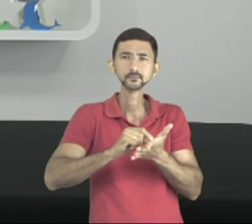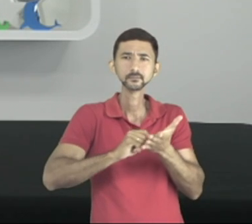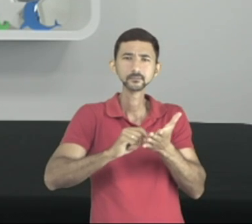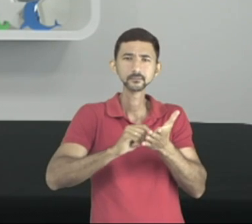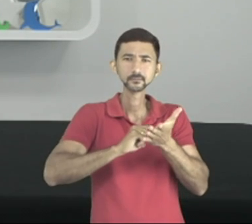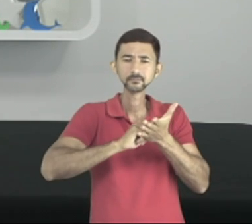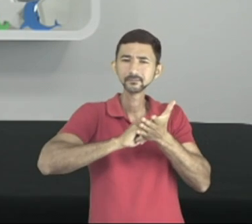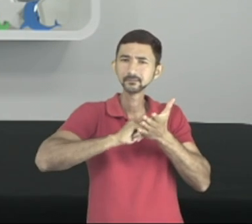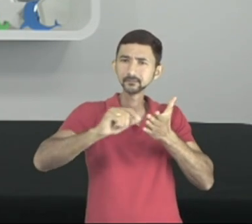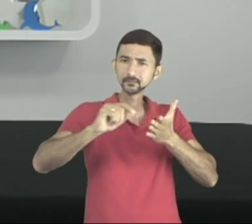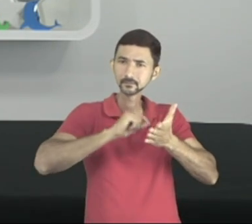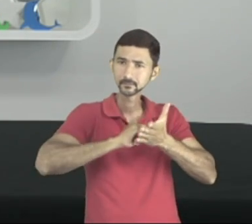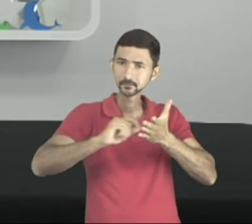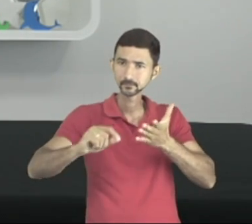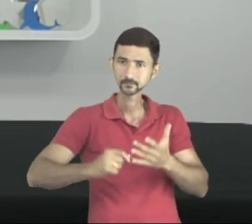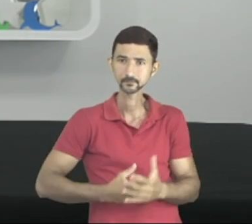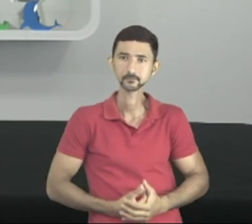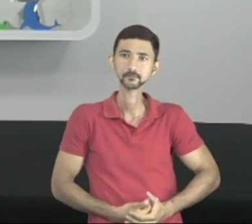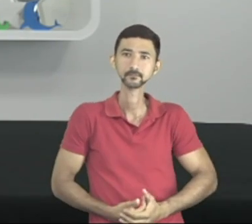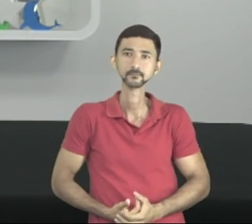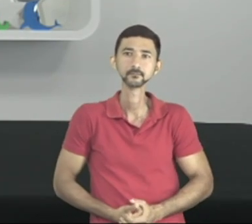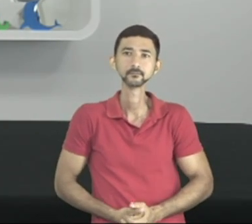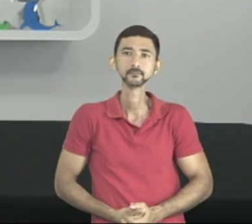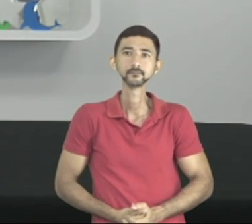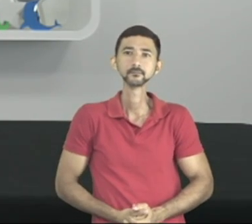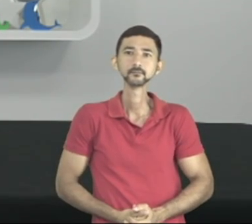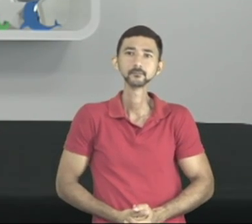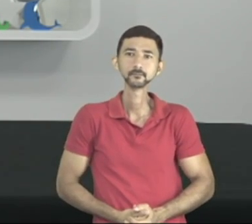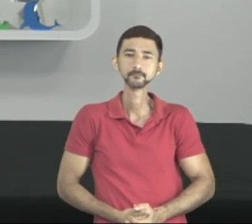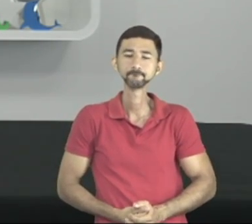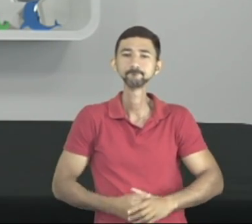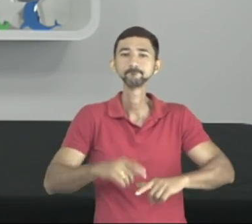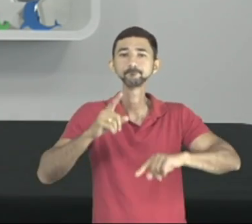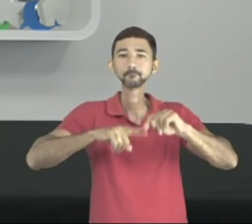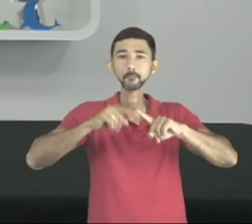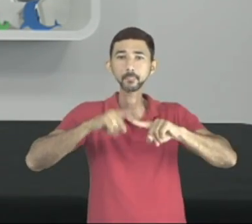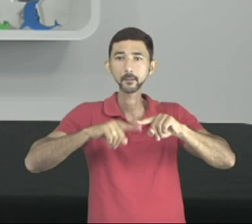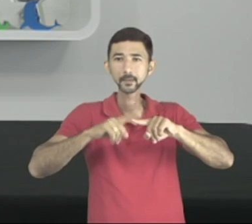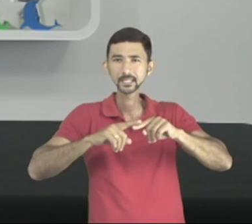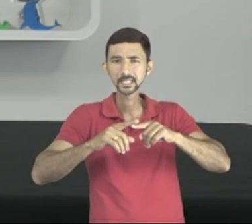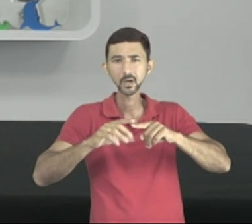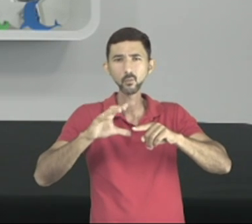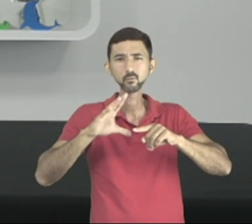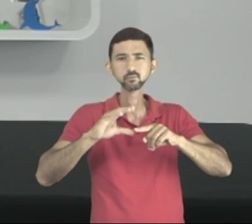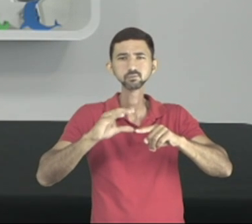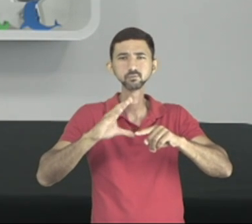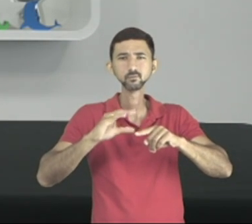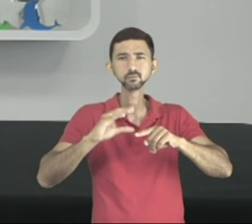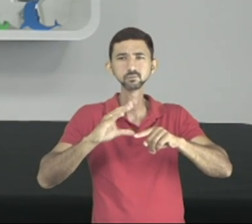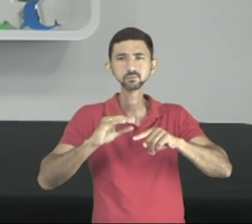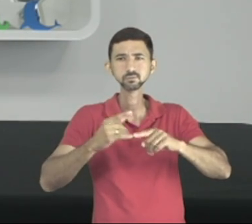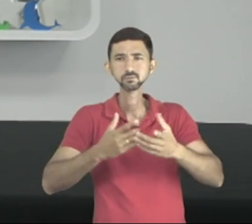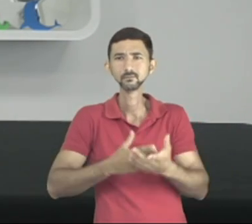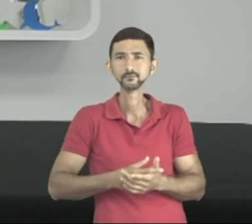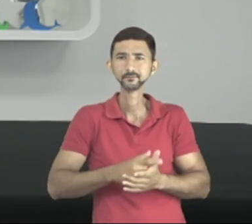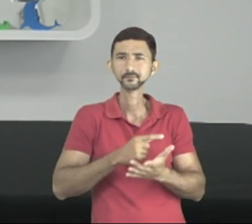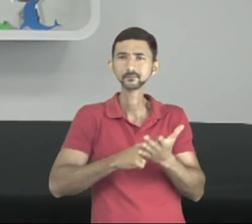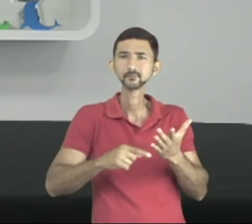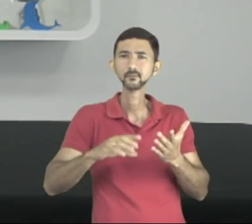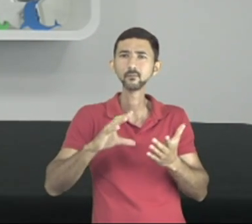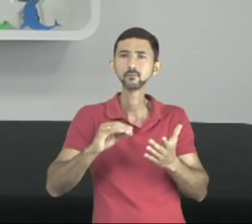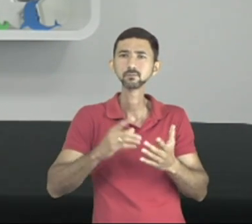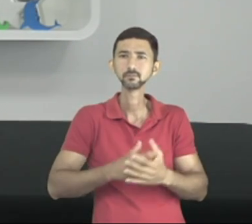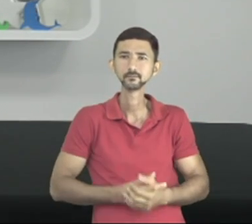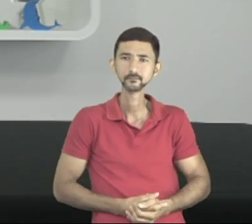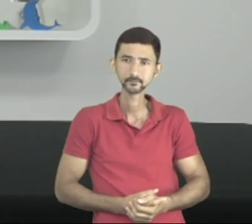riscar o vidro, para riscar no vidro. Tá? O material menos duro de todos, aquele que é riscado por todo mundo,